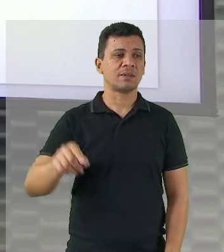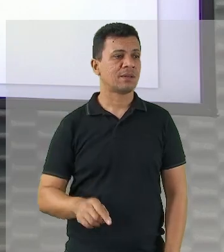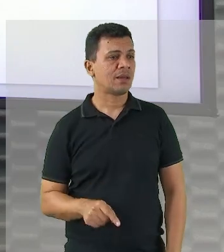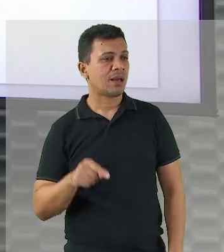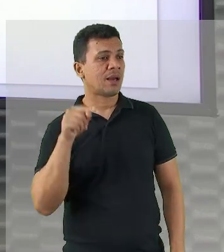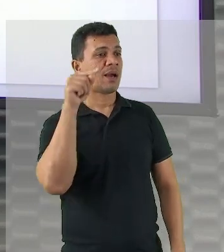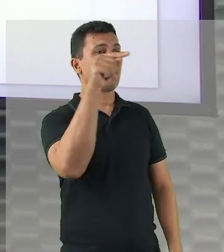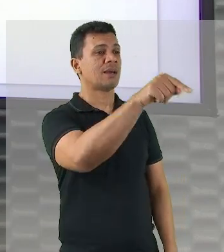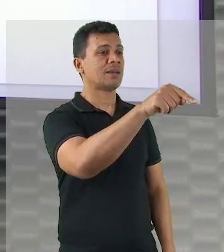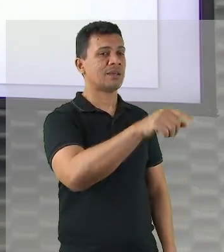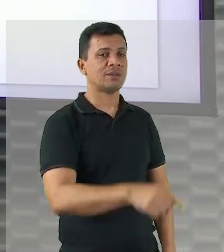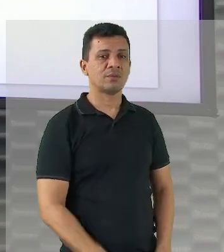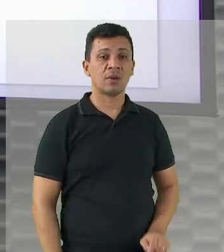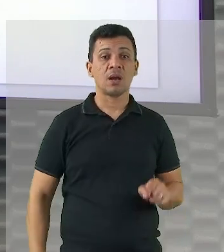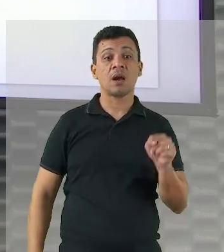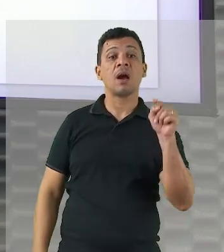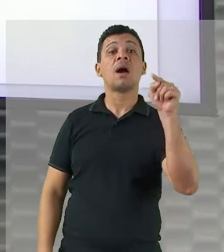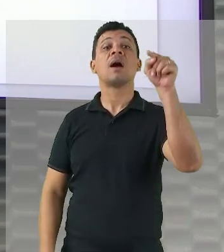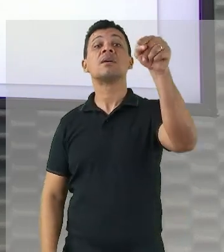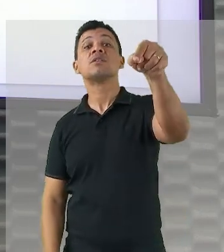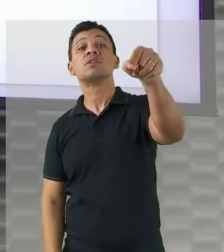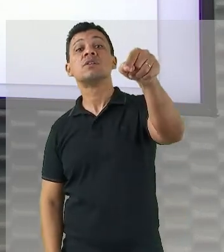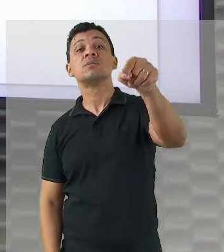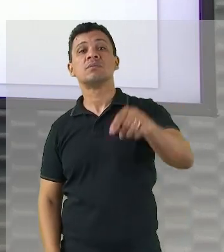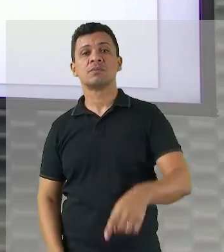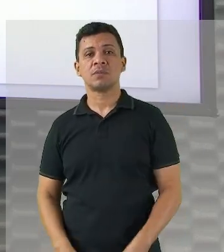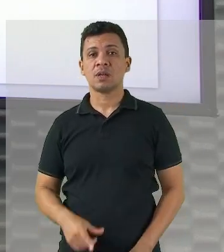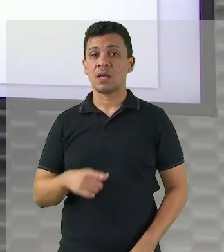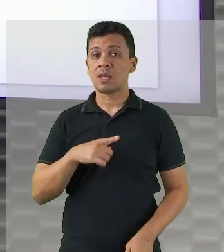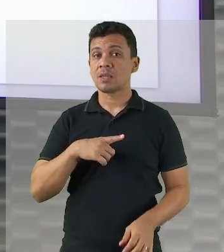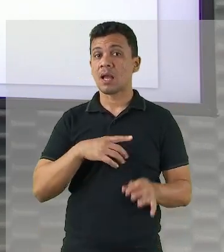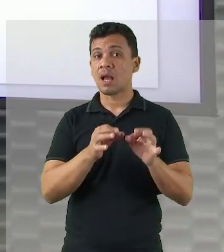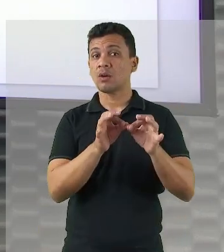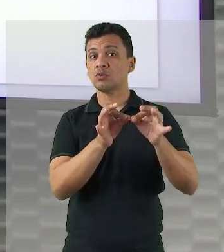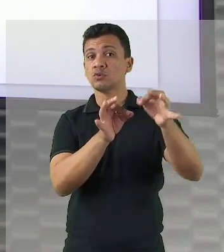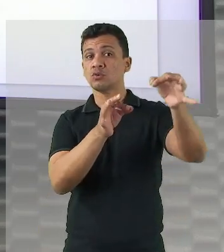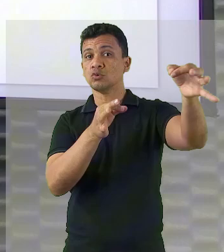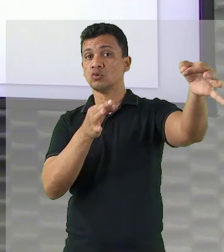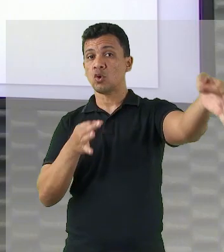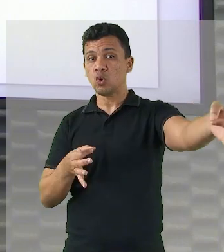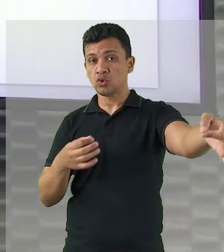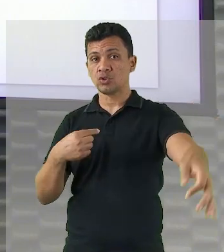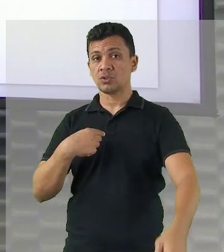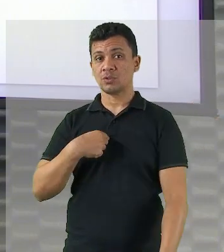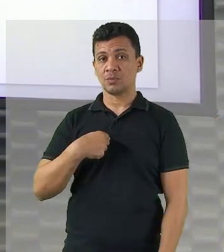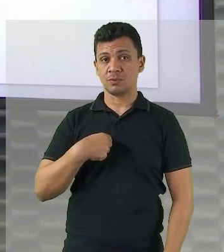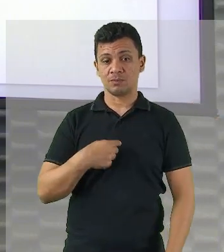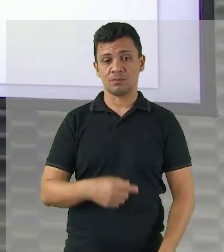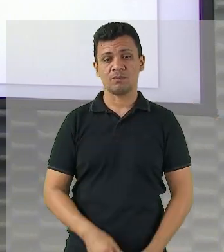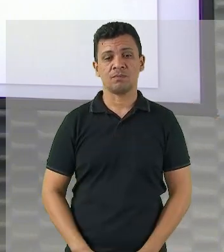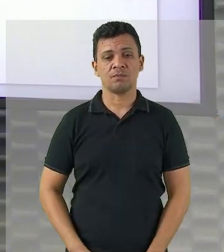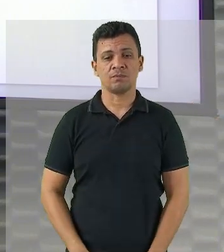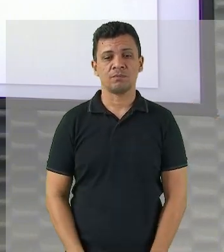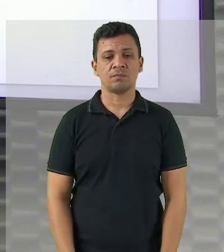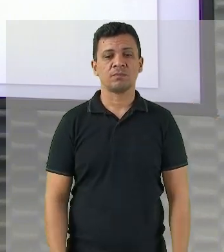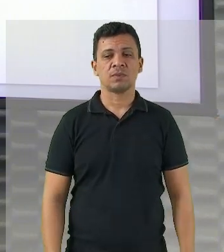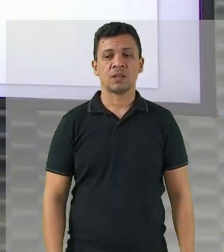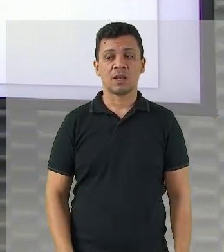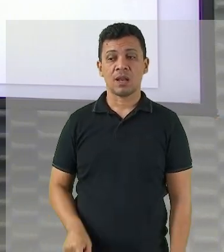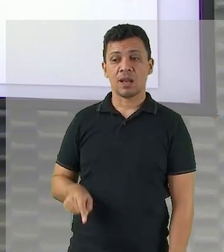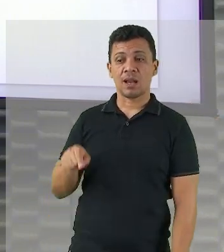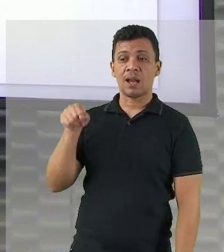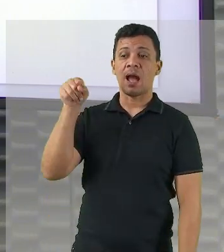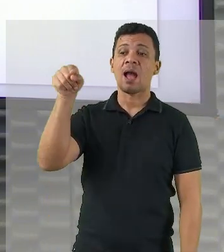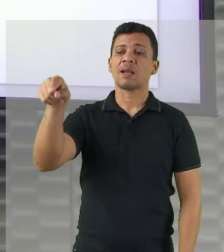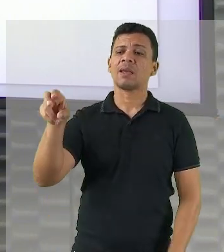aquela e aquilo. Quando eu estou falando de algo que está longe de mim. That chair,